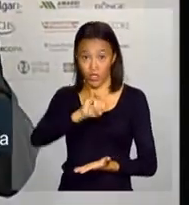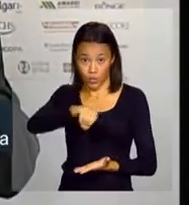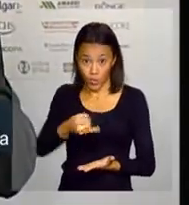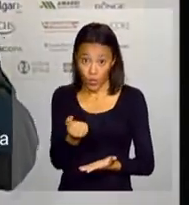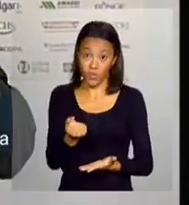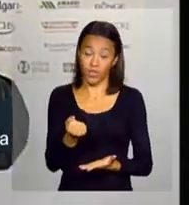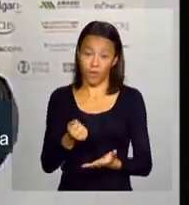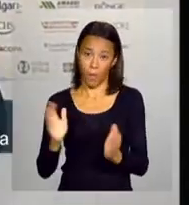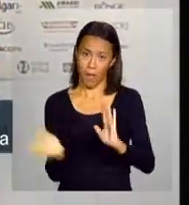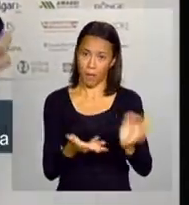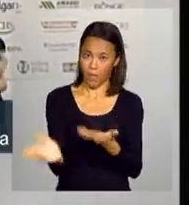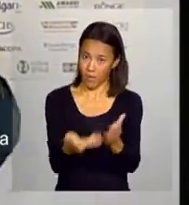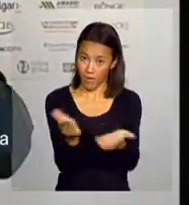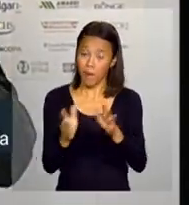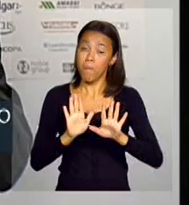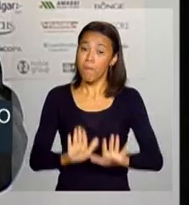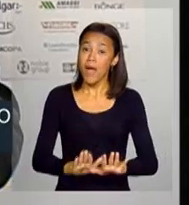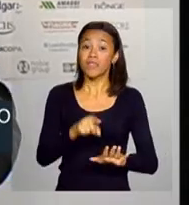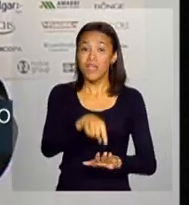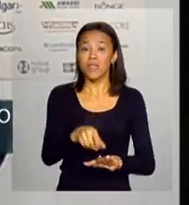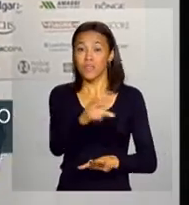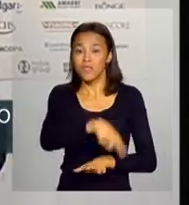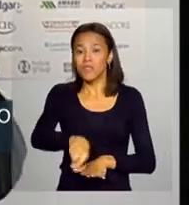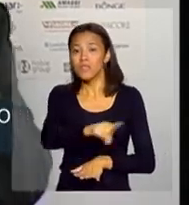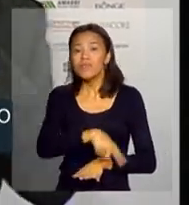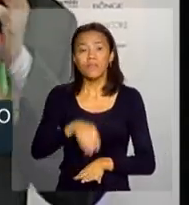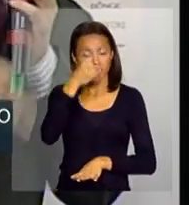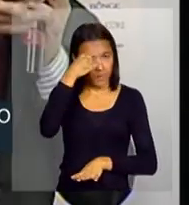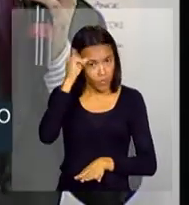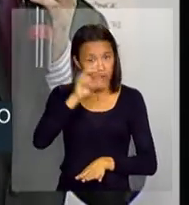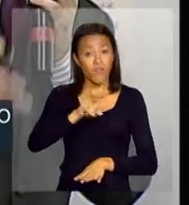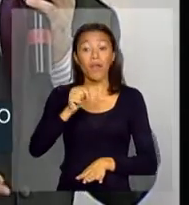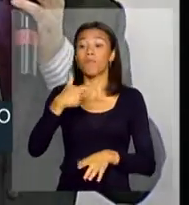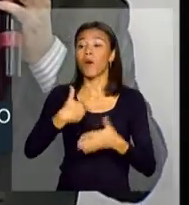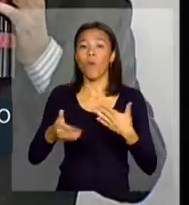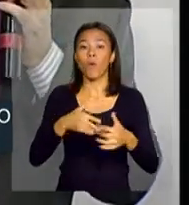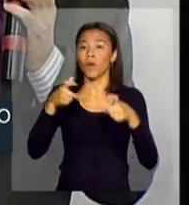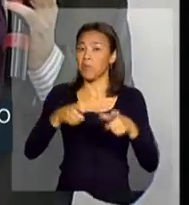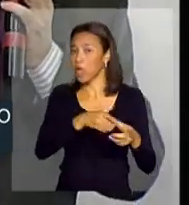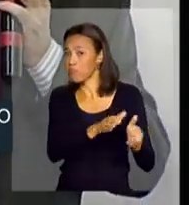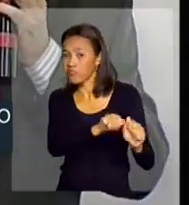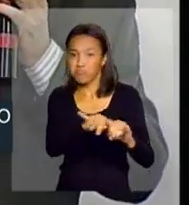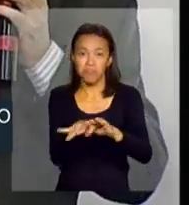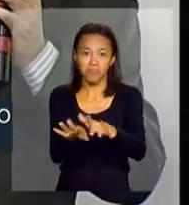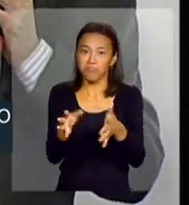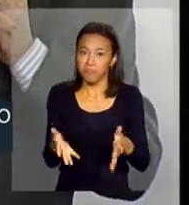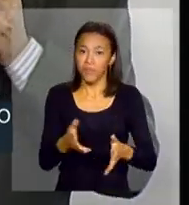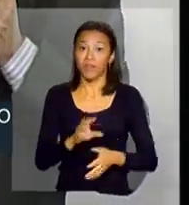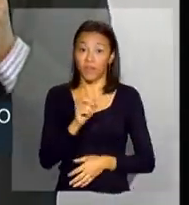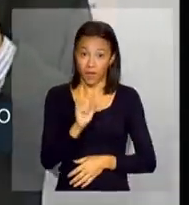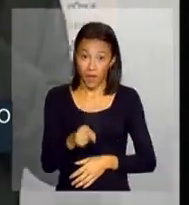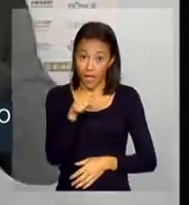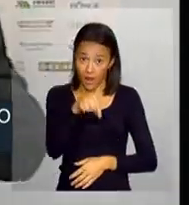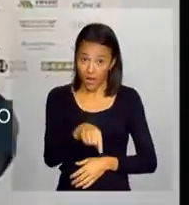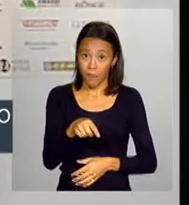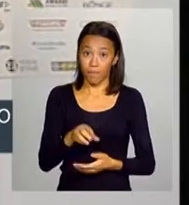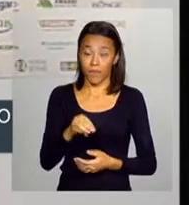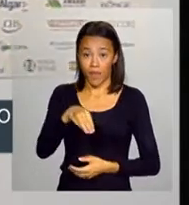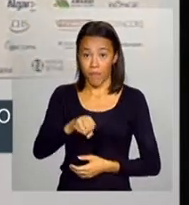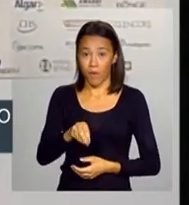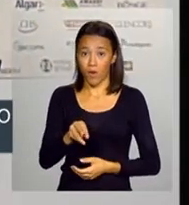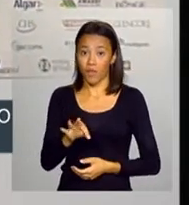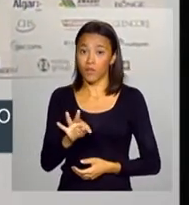desmatamento indireto, mas esse boi vai para algum lugar, então a gente está envolvido em uma outra iniciativa, que é a moratória da